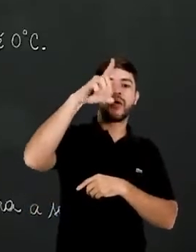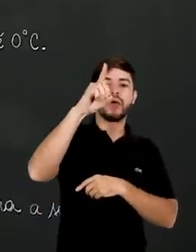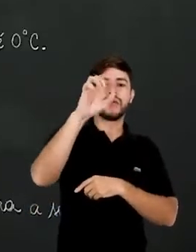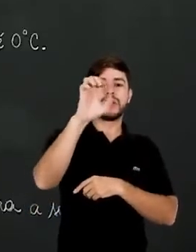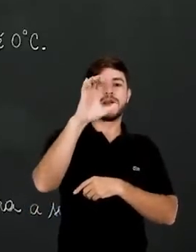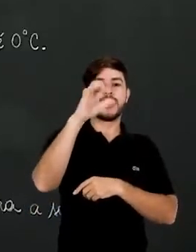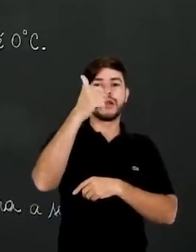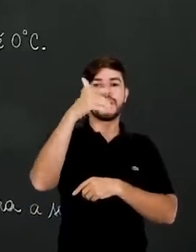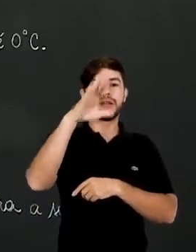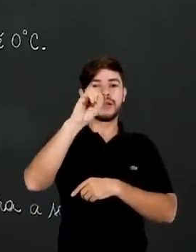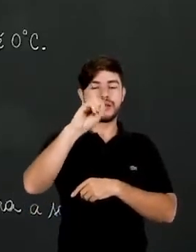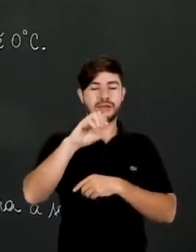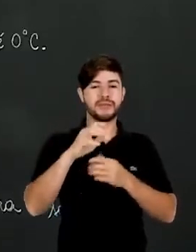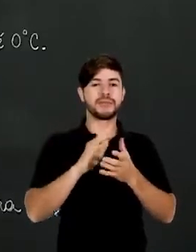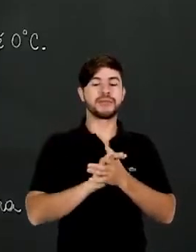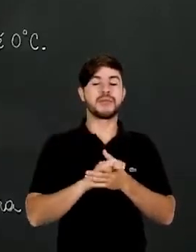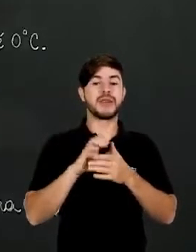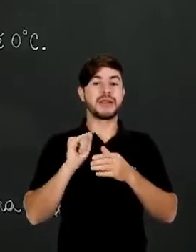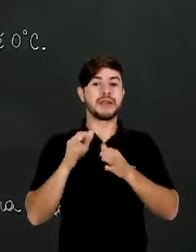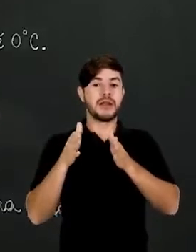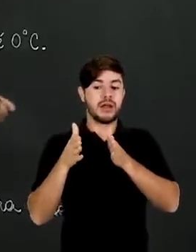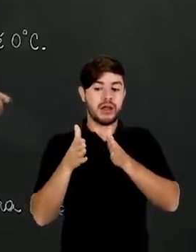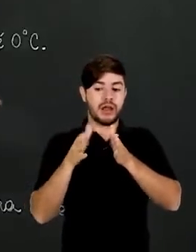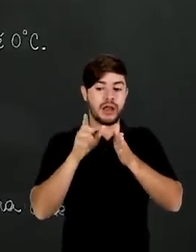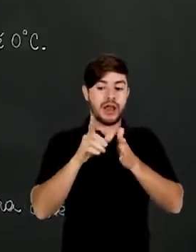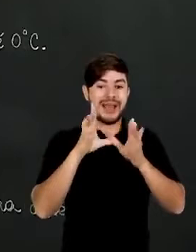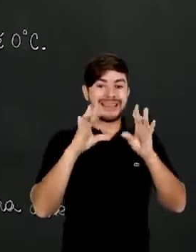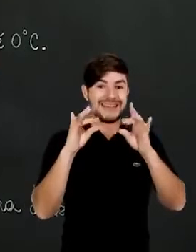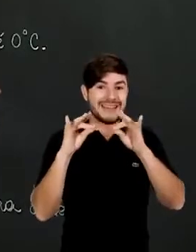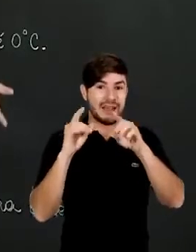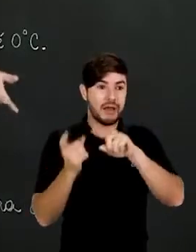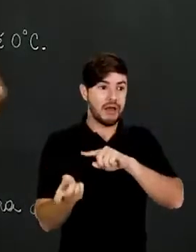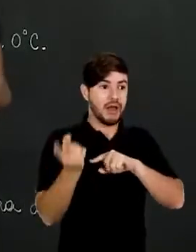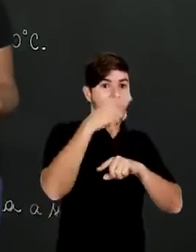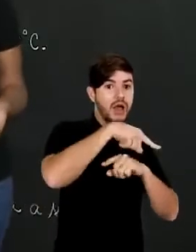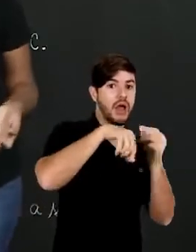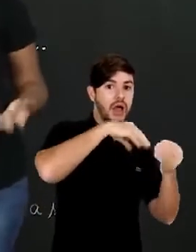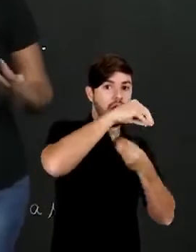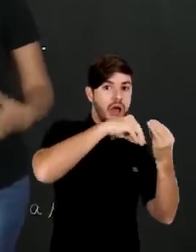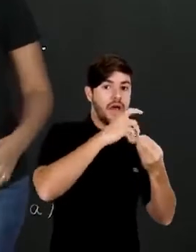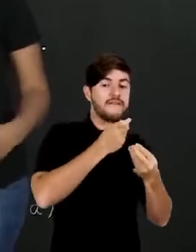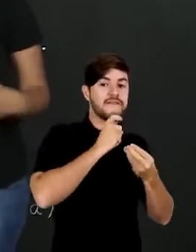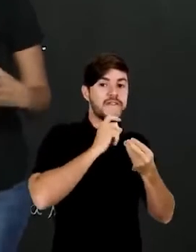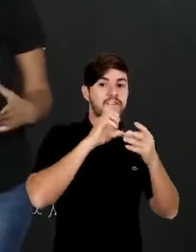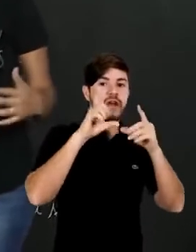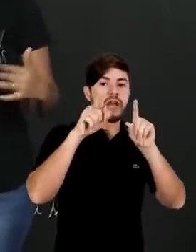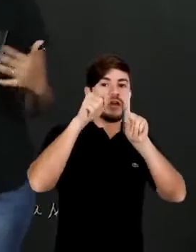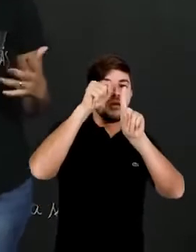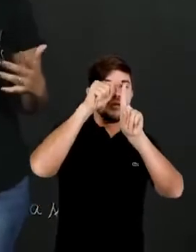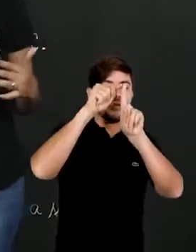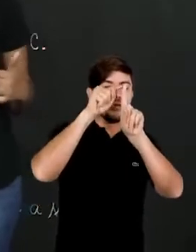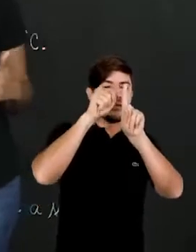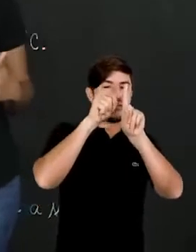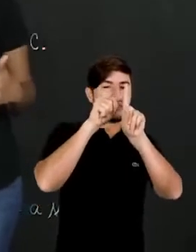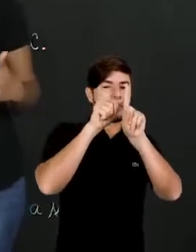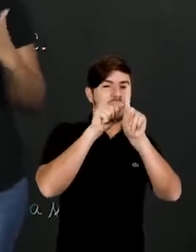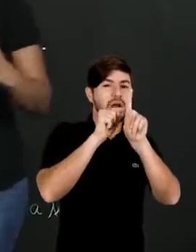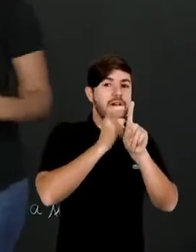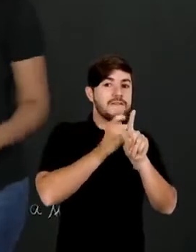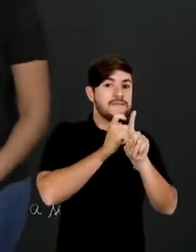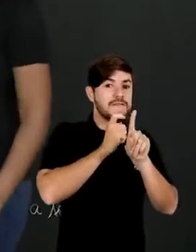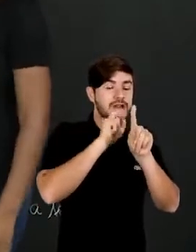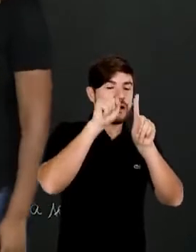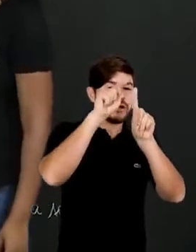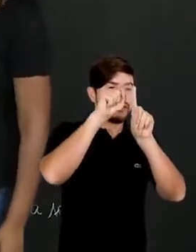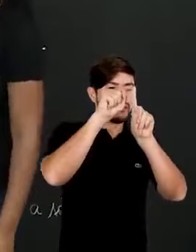o sólido, eu baixo mais essa temperatura, eu coloco num congelador, ou a temperatura do ambiente vai caindo, locais que tem uma temperatura